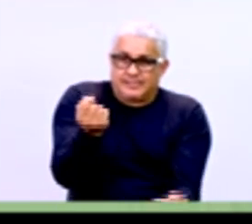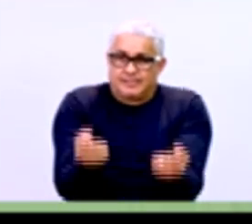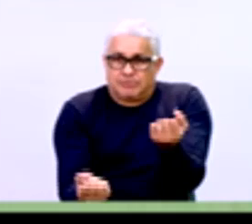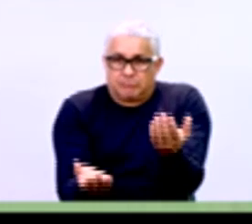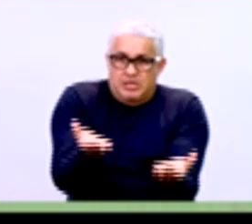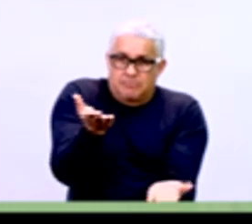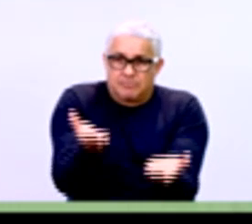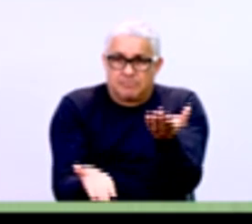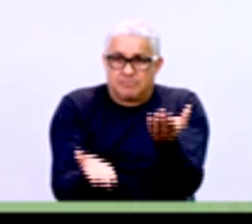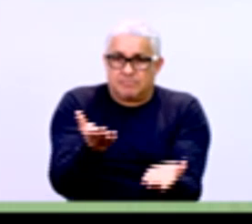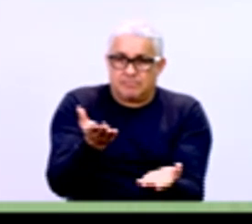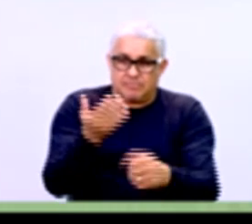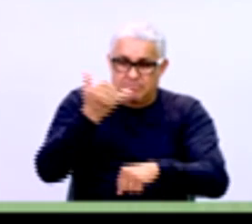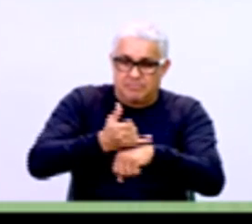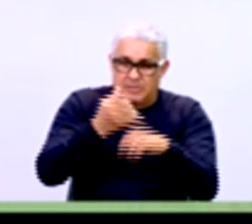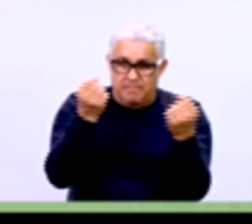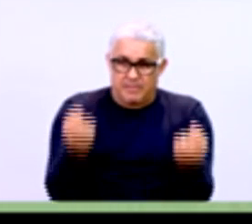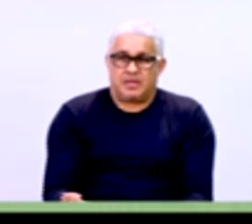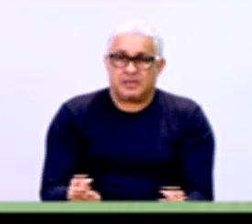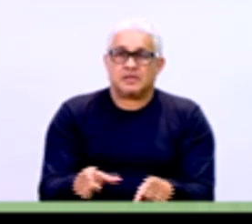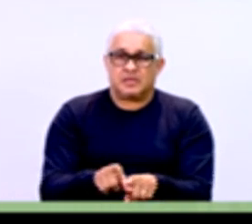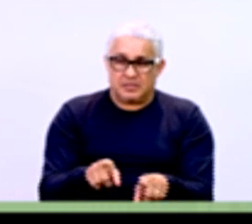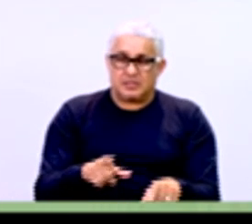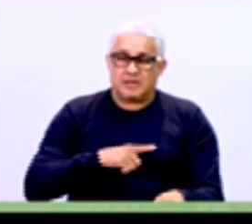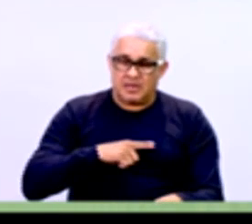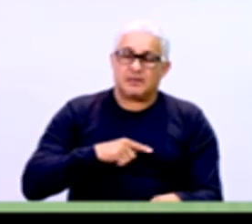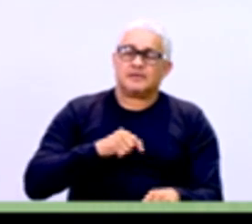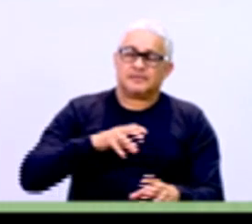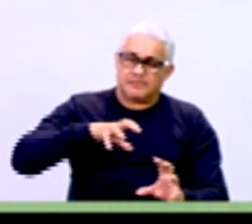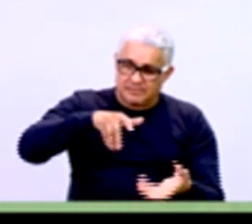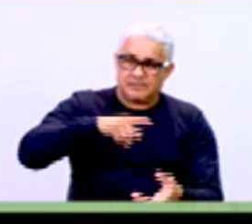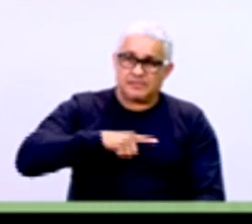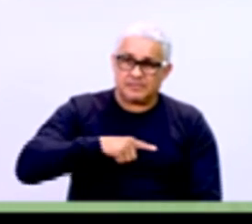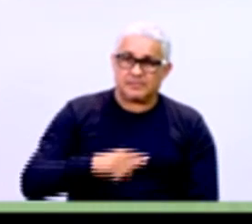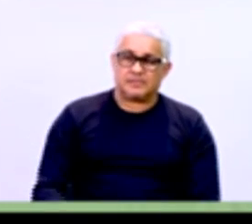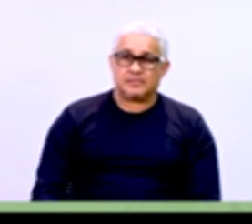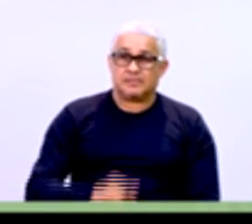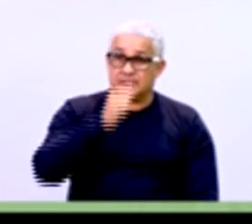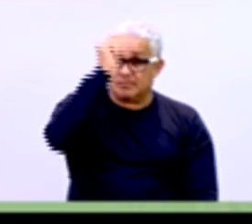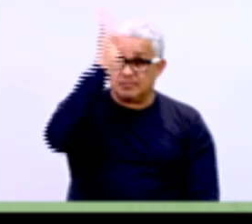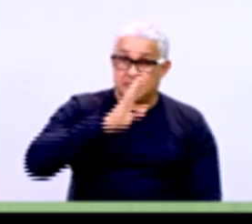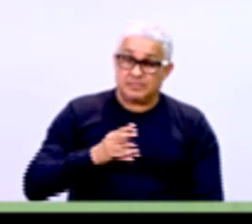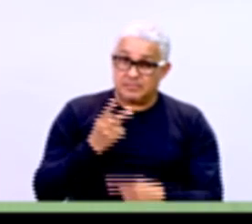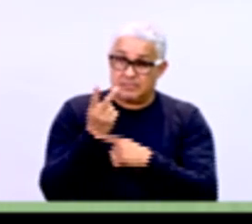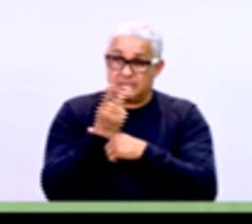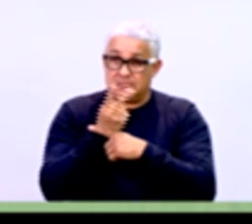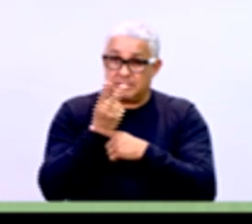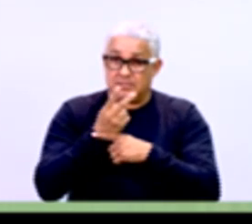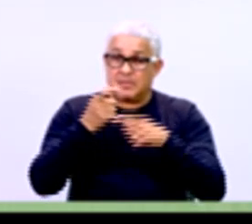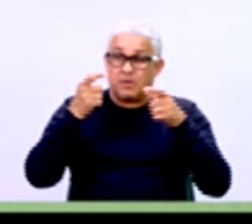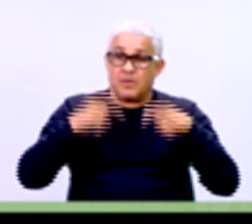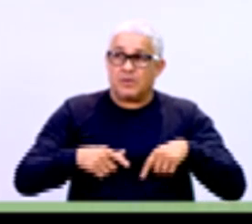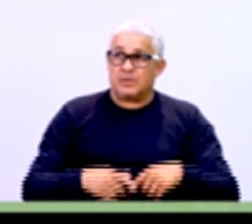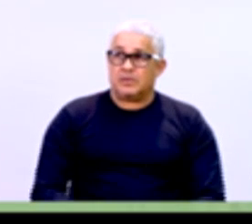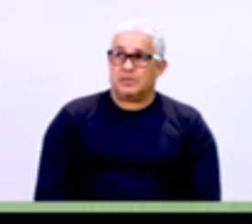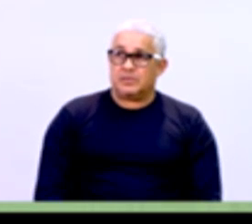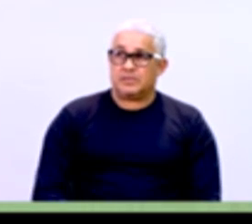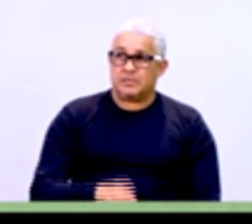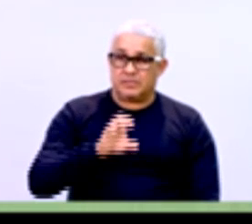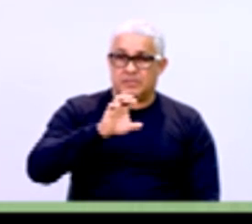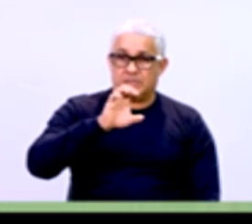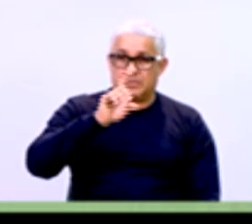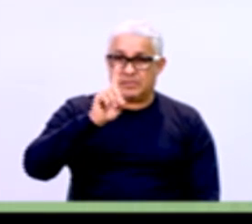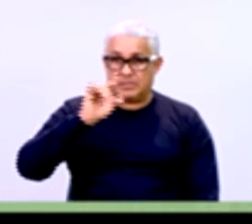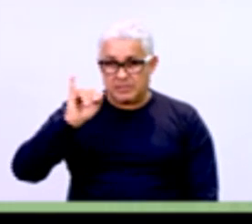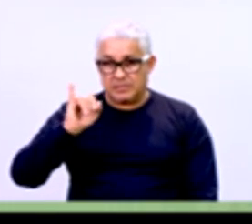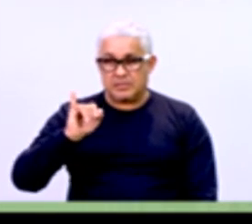mundo iniciativas para reciclagem do lixo eletrônico. No Brasil, gostaria que vocês procurassem isso aqui, tá? Os CDIs, que